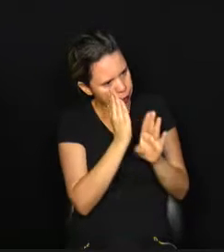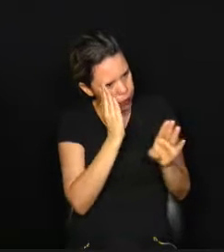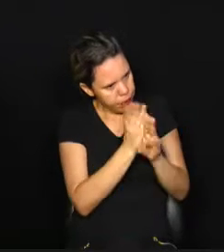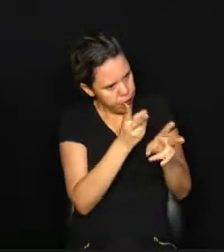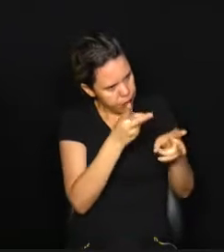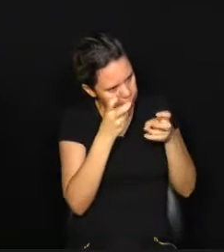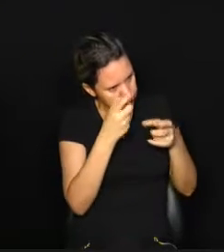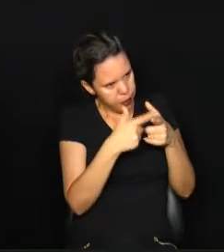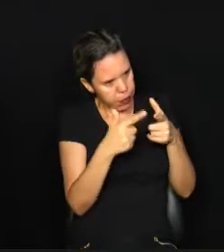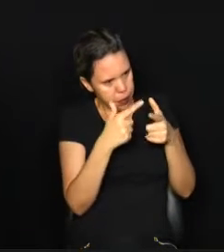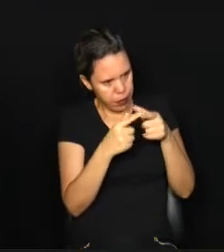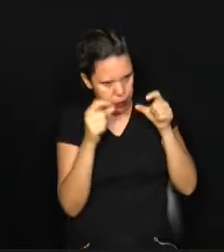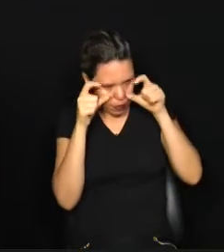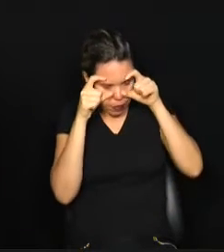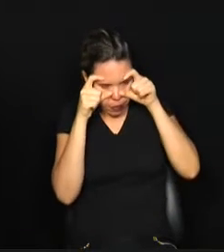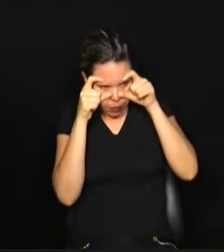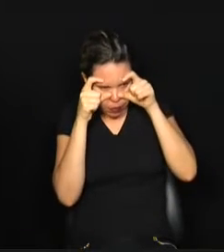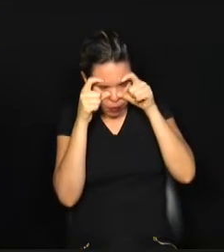anomalias do globo ocular,